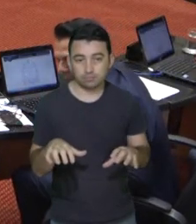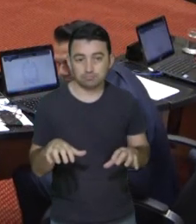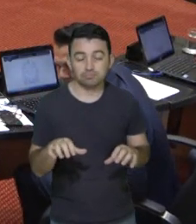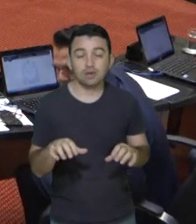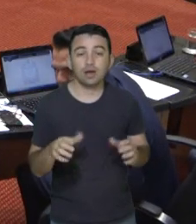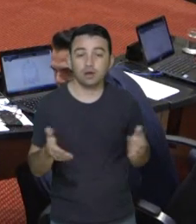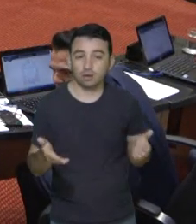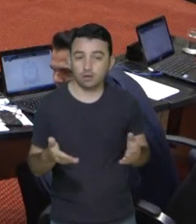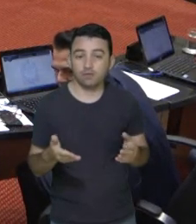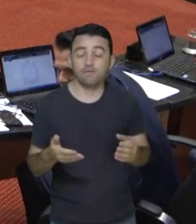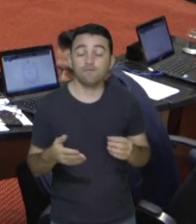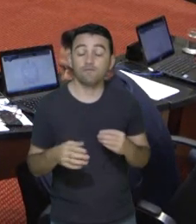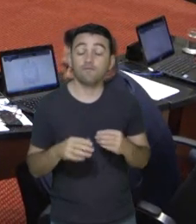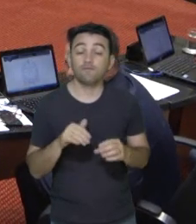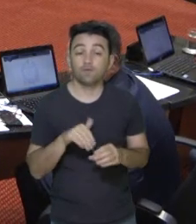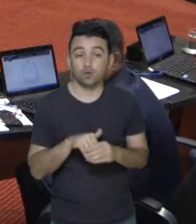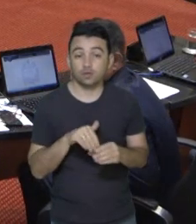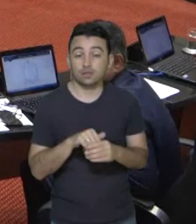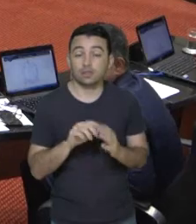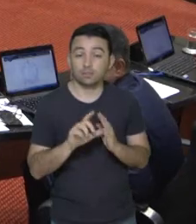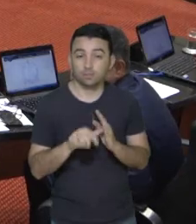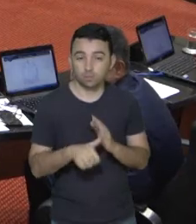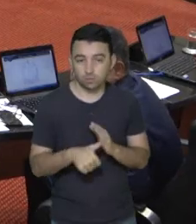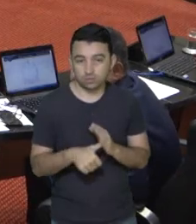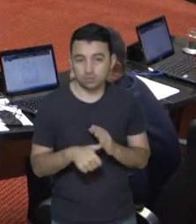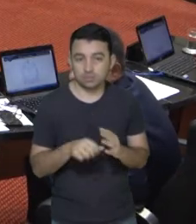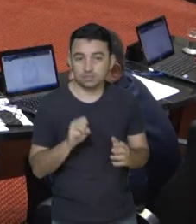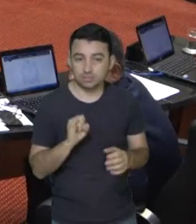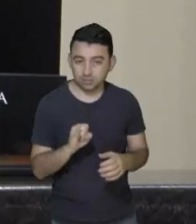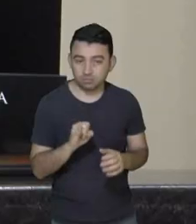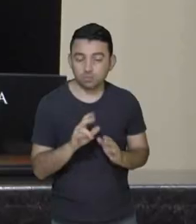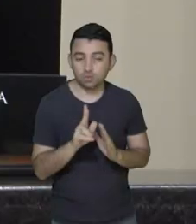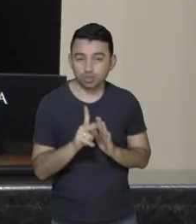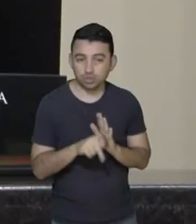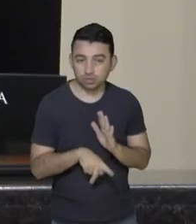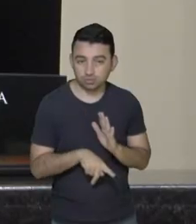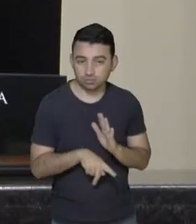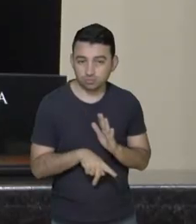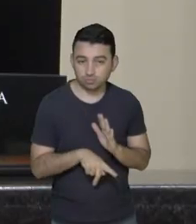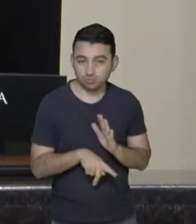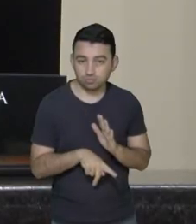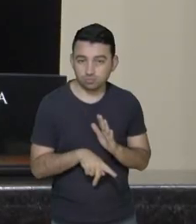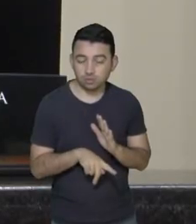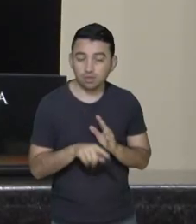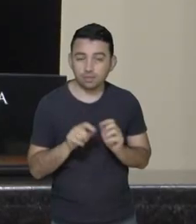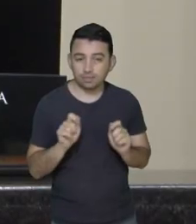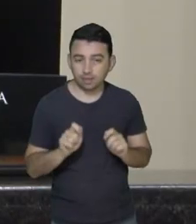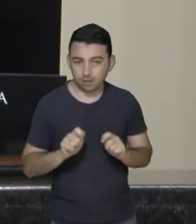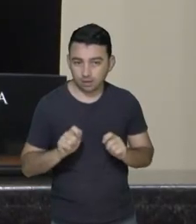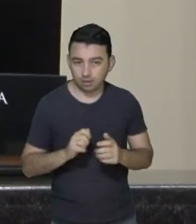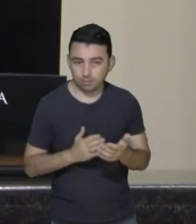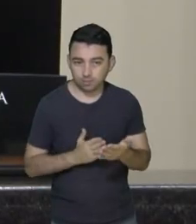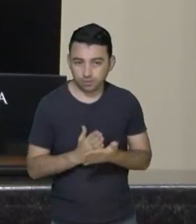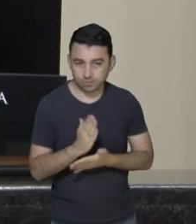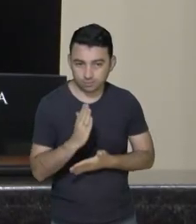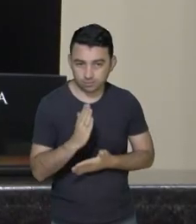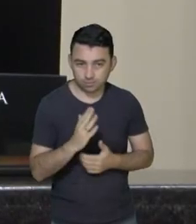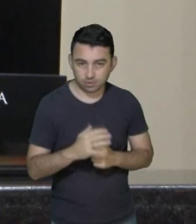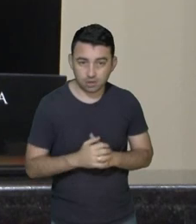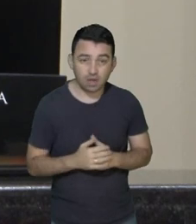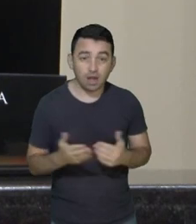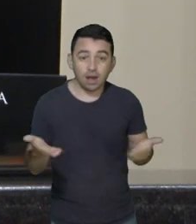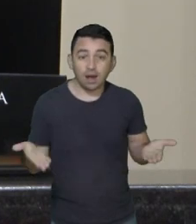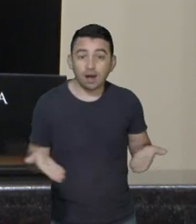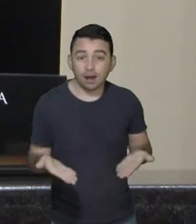votado após a votação, caso o projeto seja aprovado. Nesse momento,